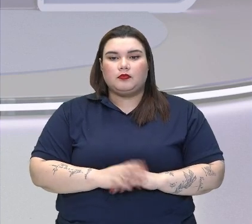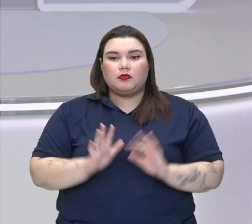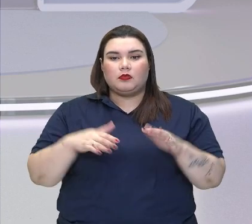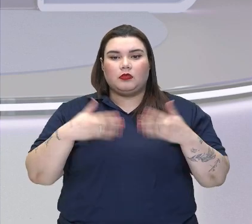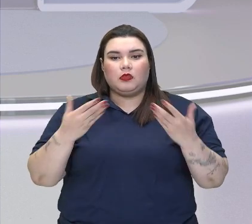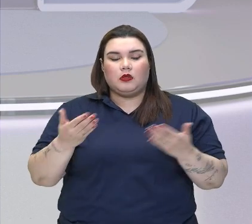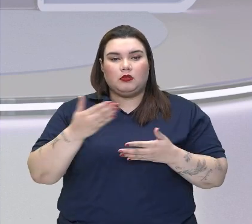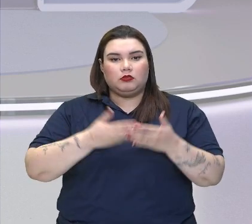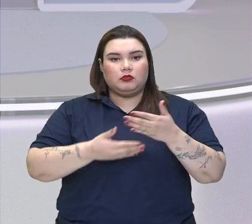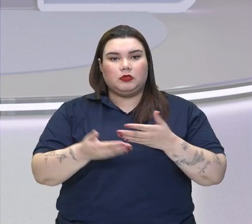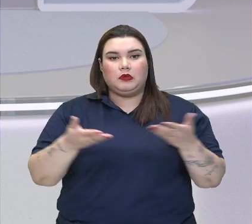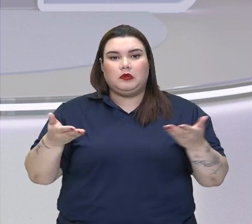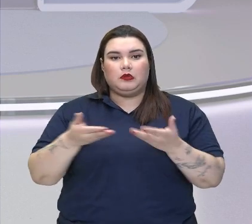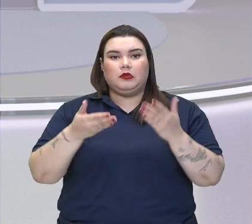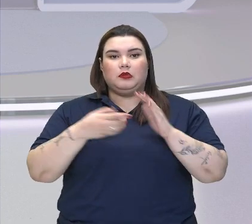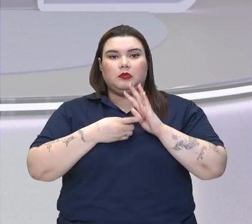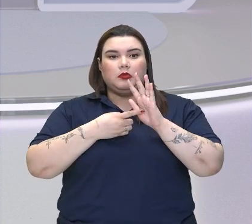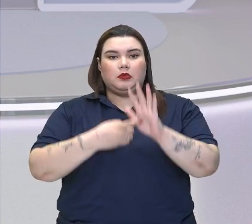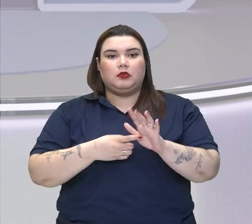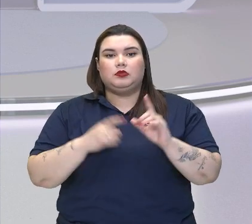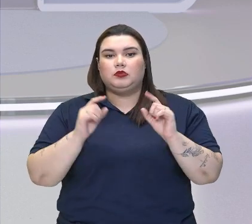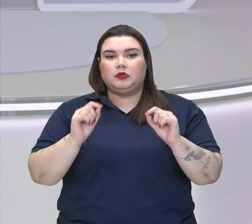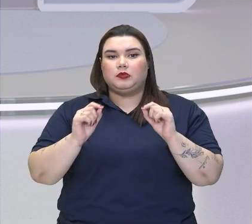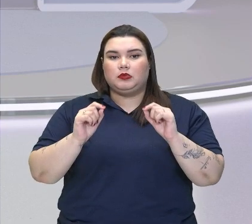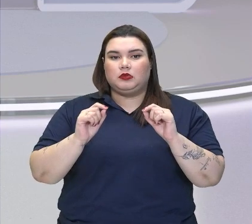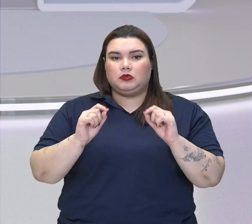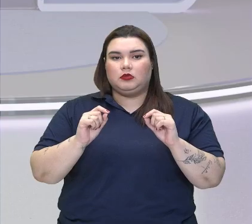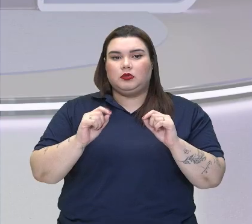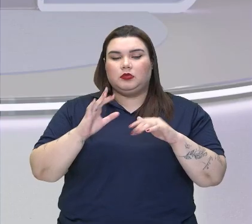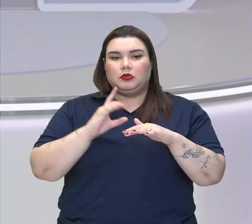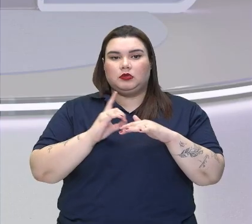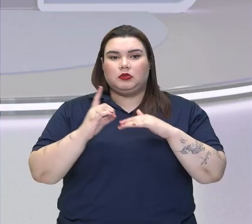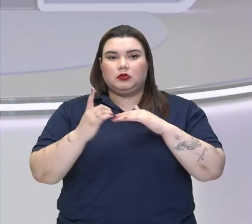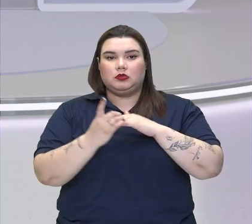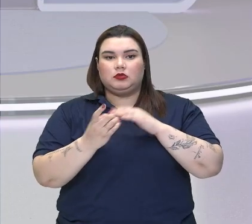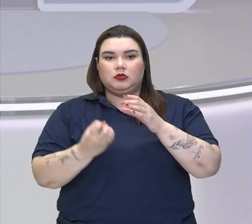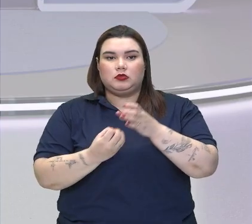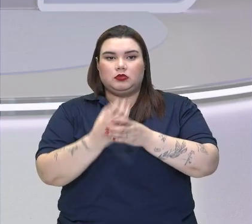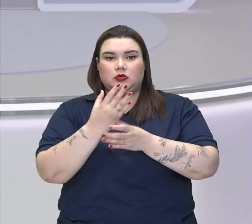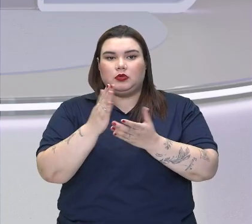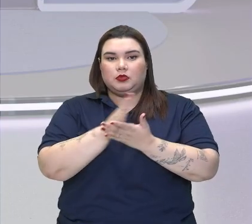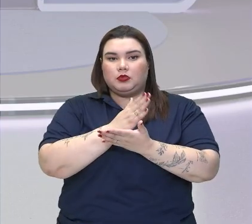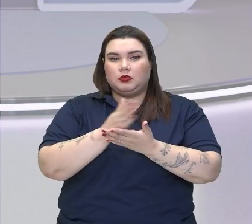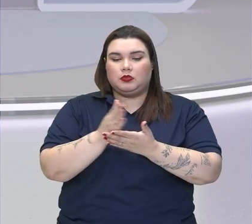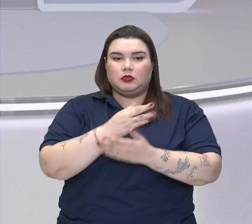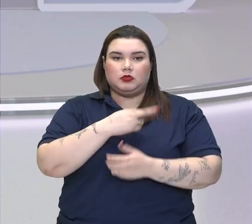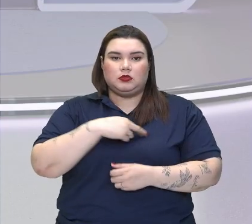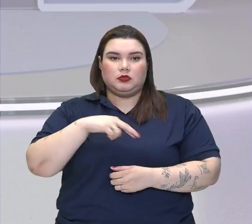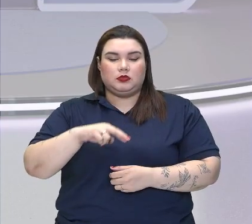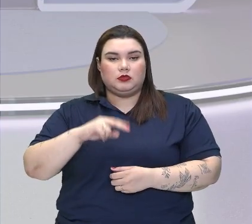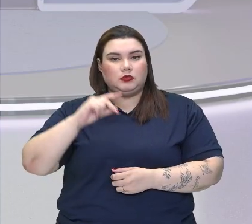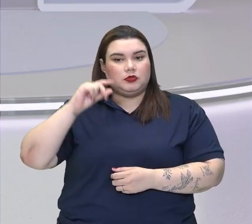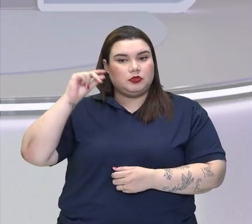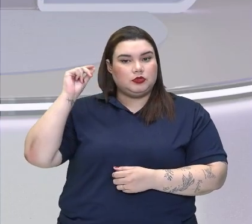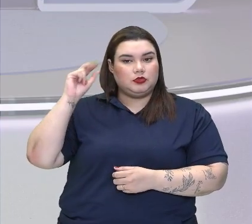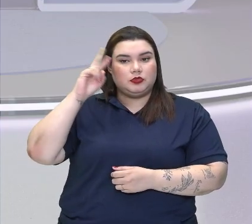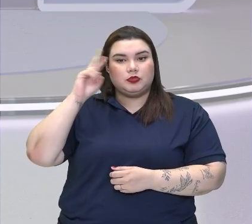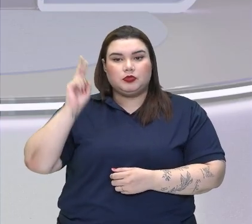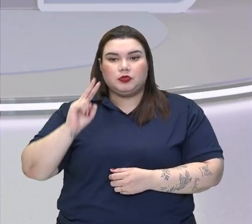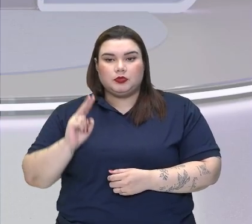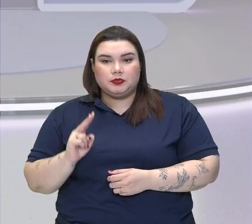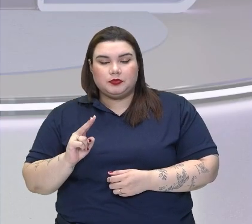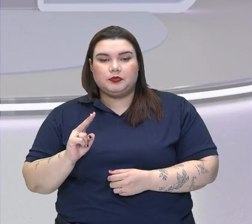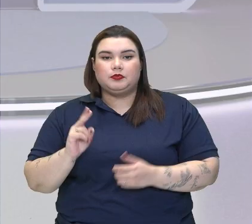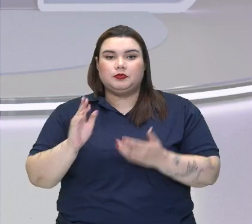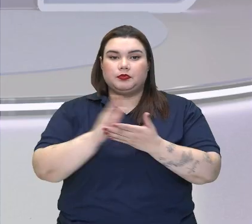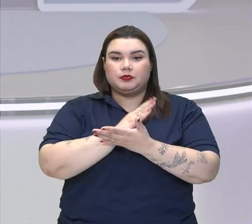nós vamos ver aí os deuses criadores de algumas das religiões antigas, né? E